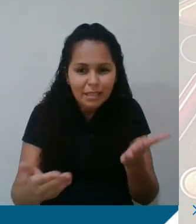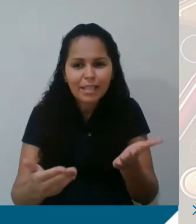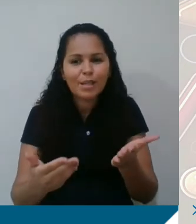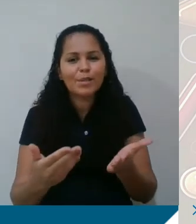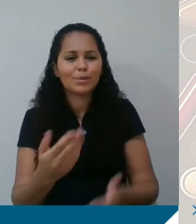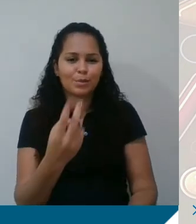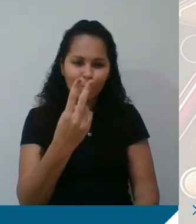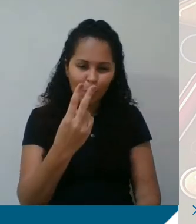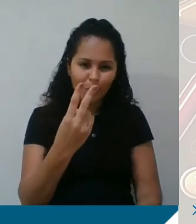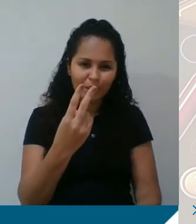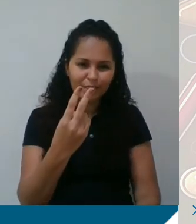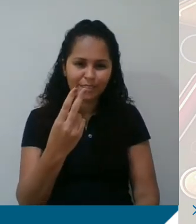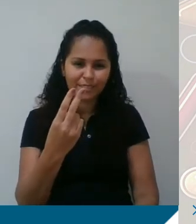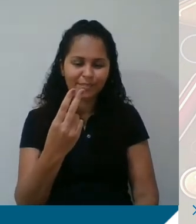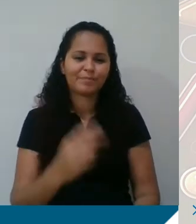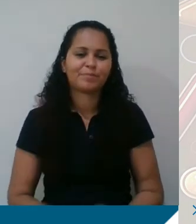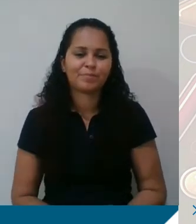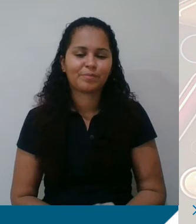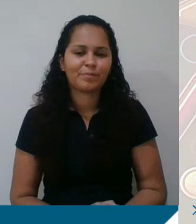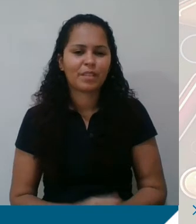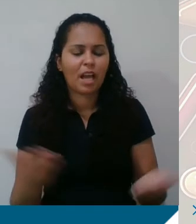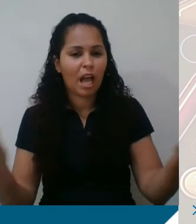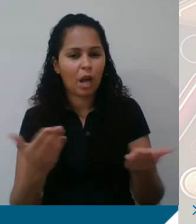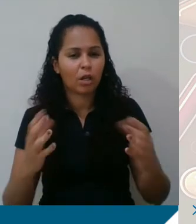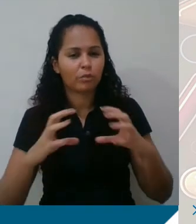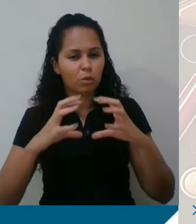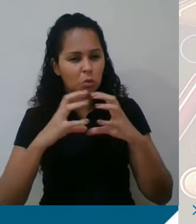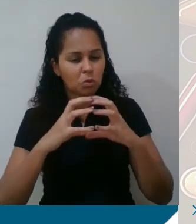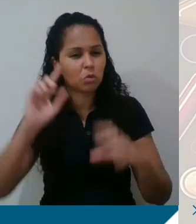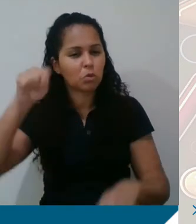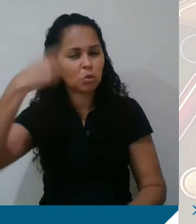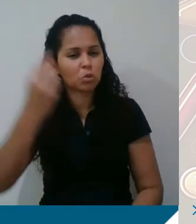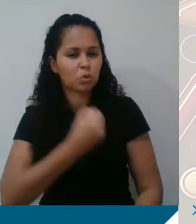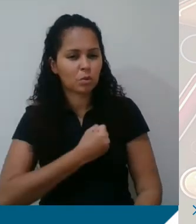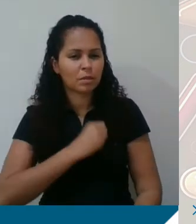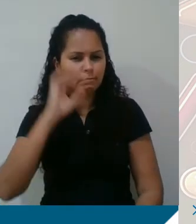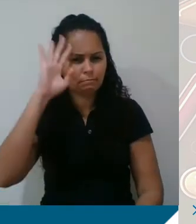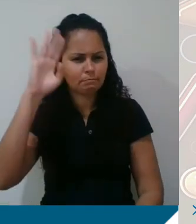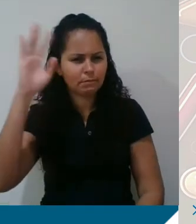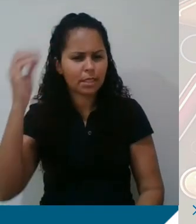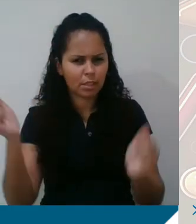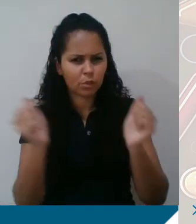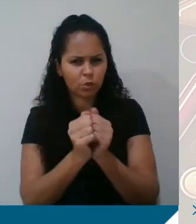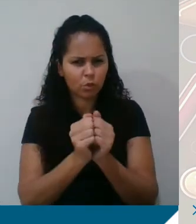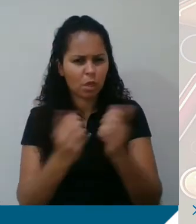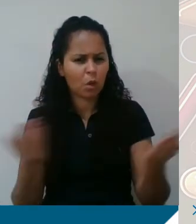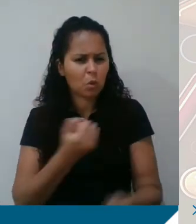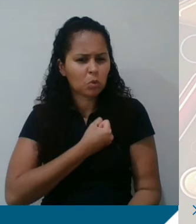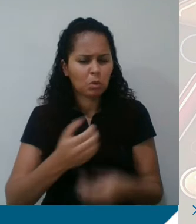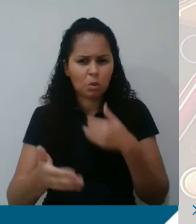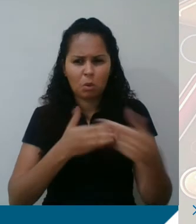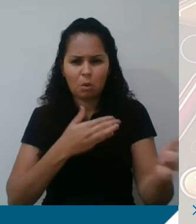cai para 98%. Essa é a ideia. Então, agora a gente vai apresentar um conjunto de outros valores para a gente poder pensar juntos. Vamos